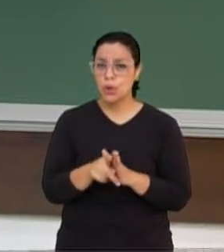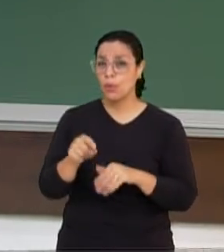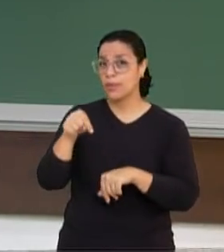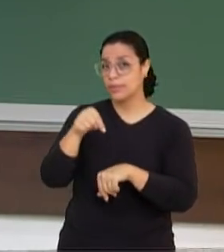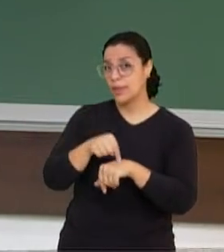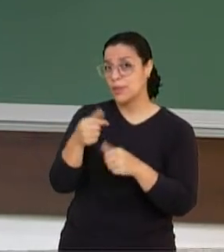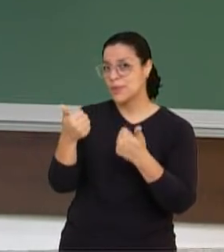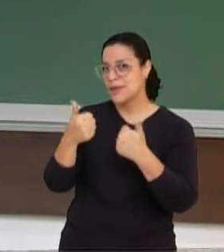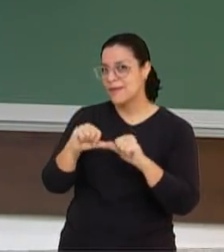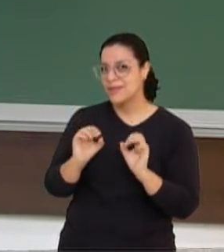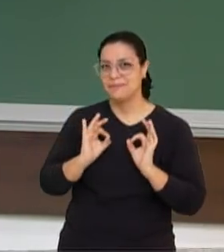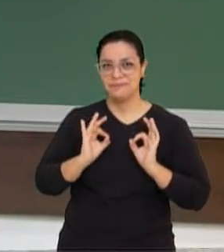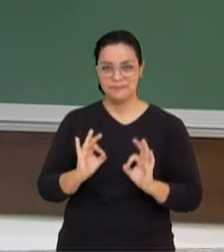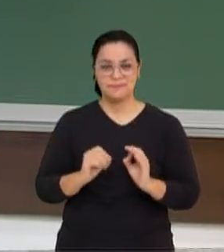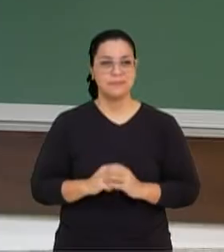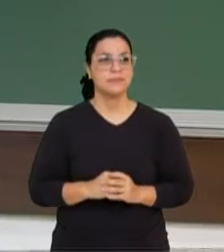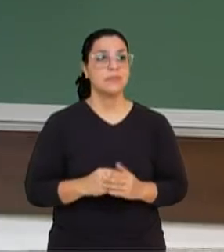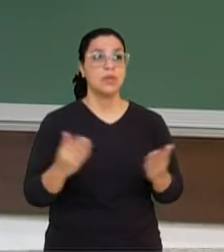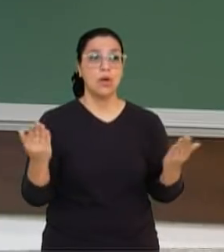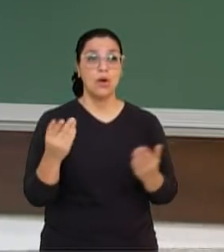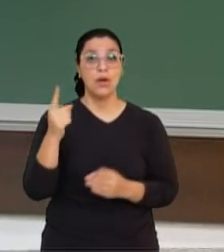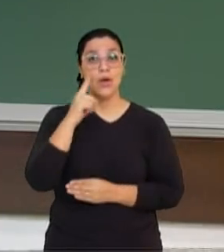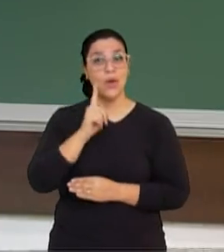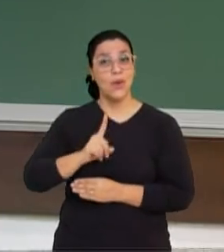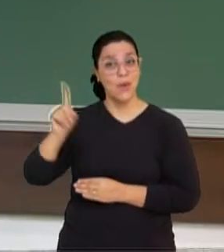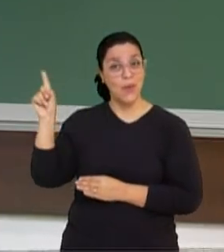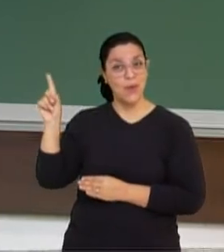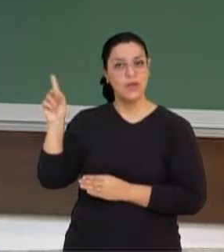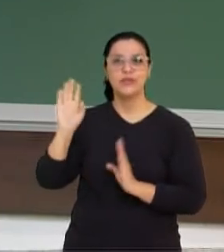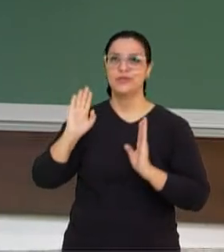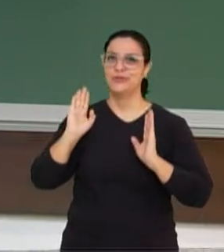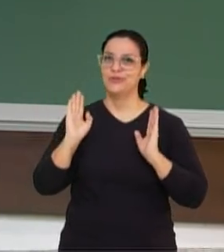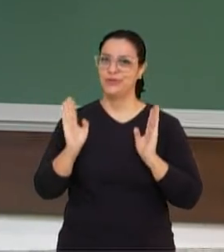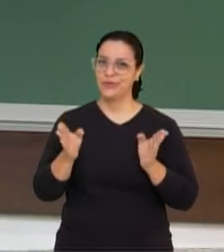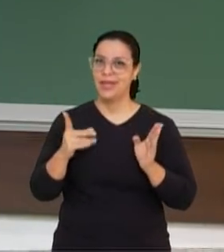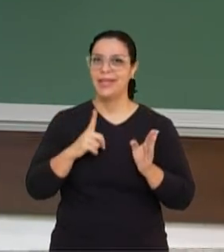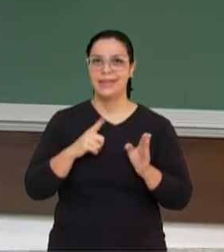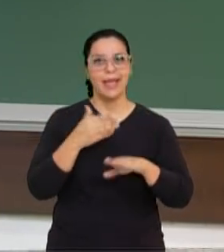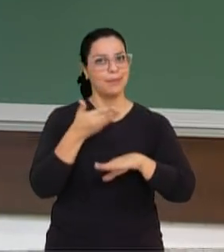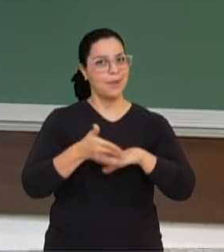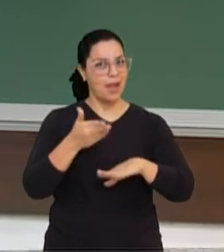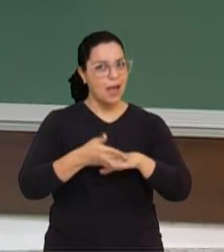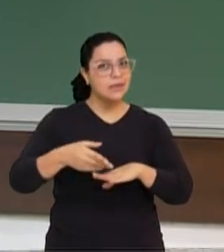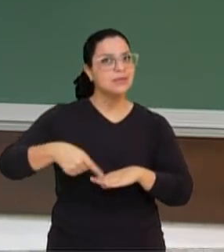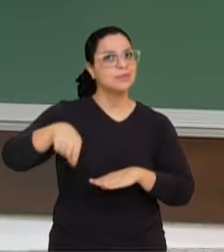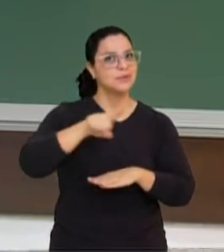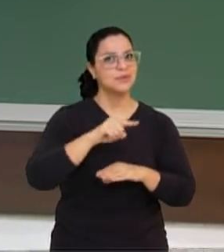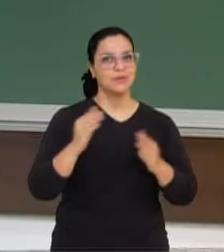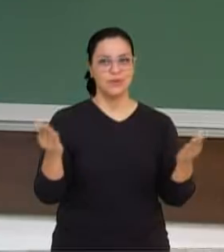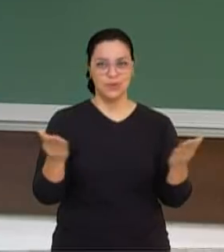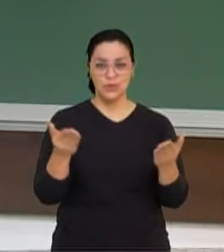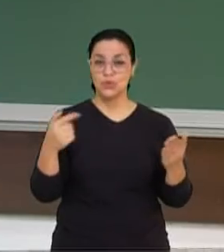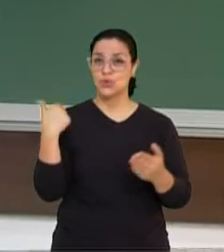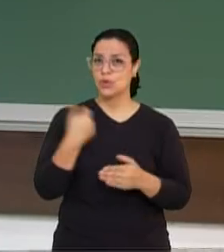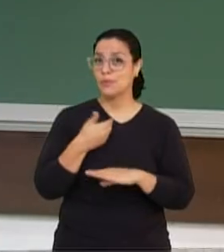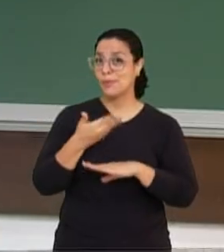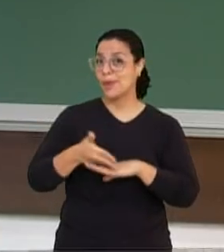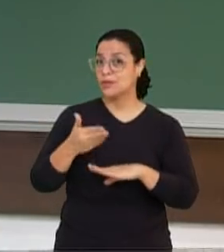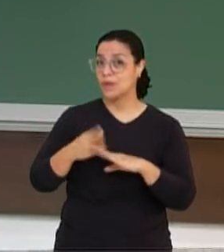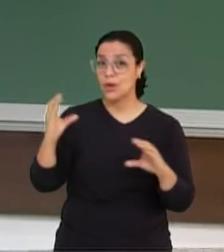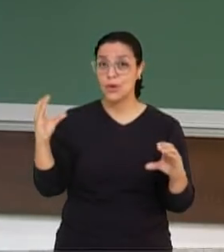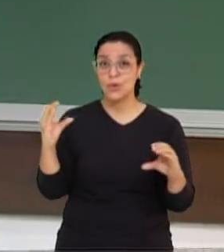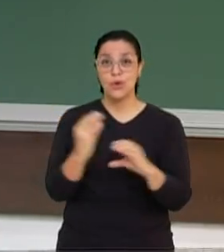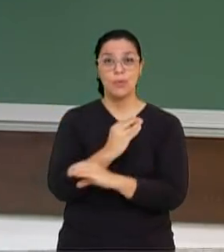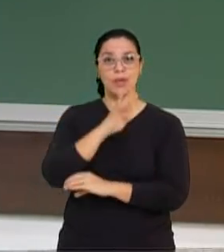tempo. Beleza? Então, vamos lá? E a professora já vai ter muita prática aqui para vocês hoje, tá bom? Hoje nós vamos completar